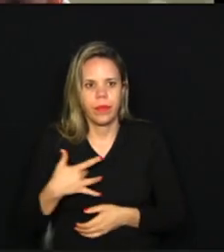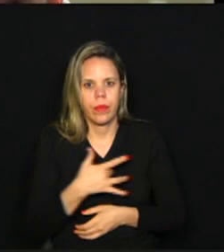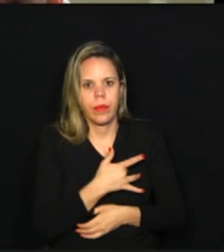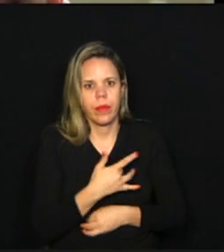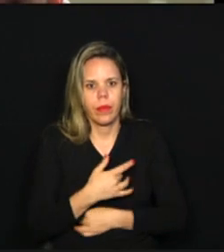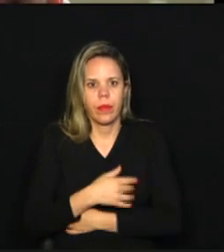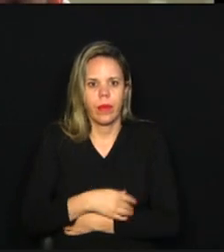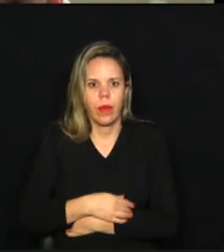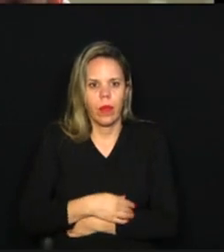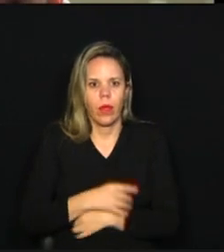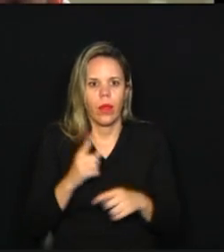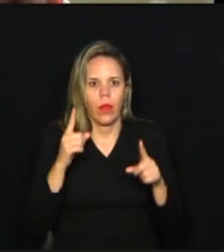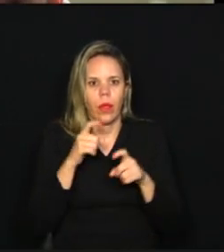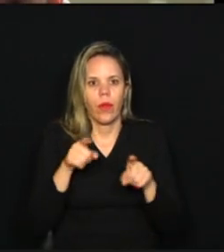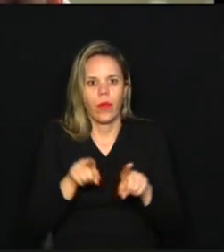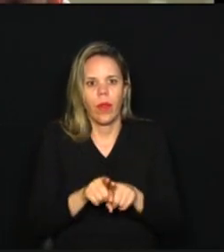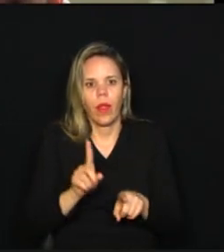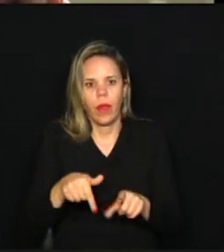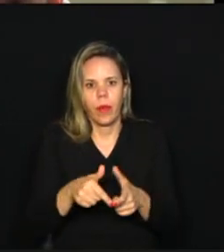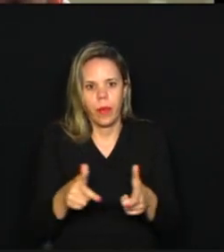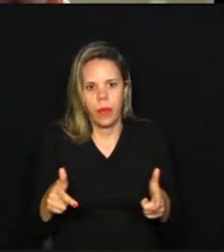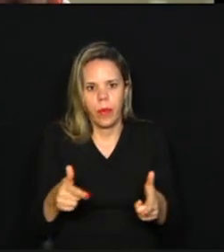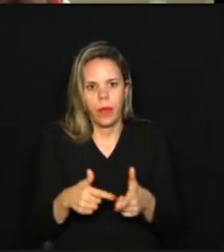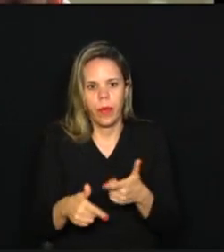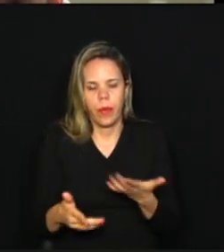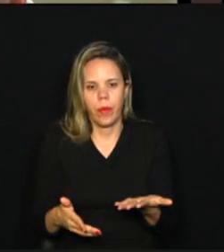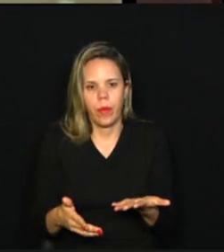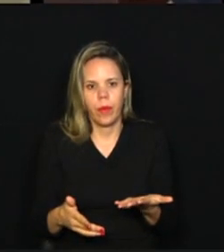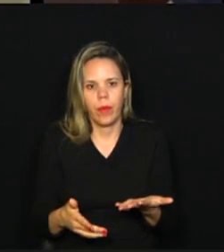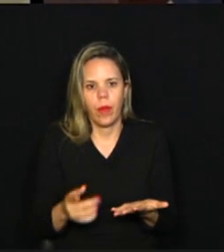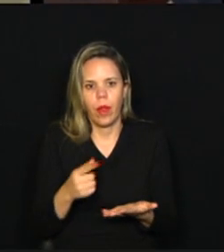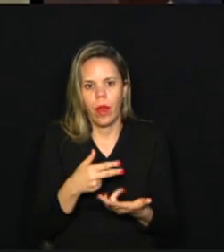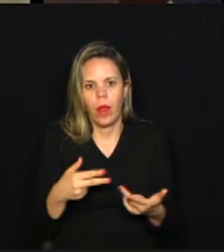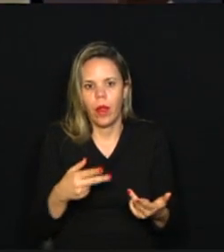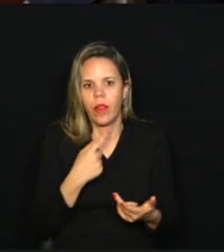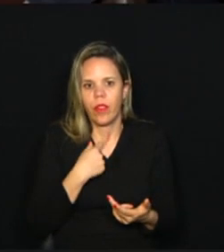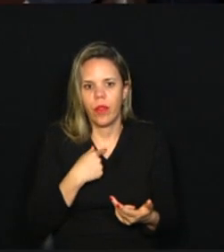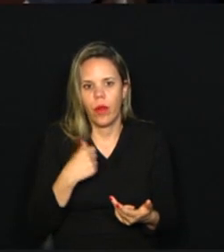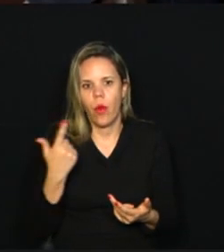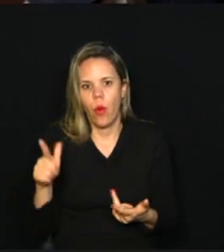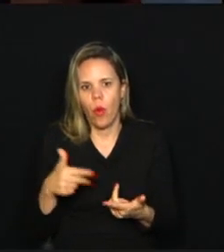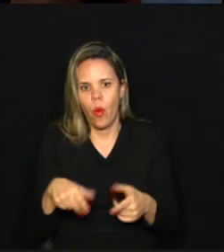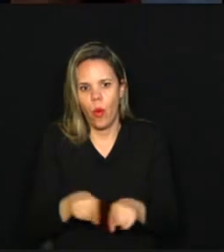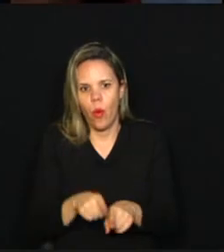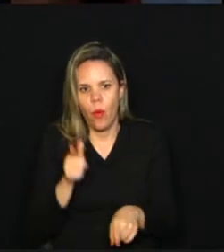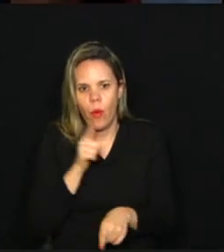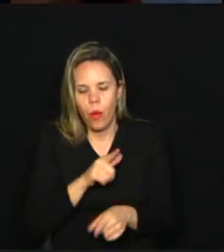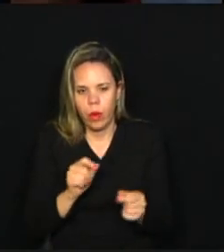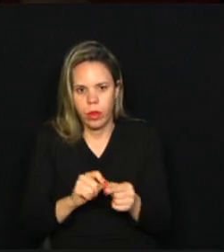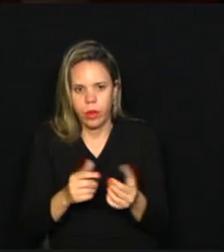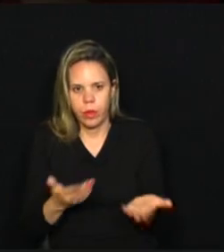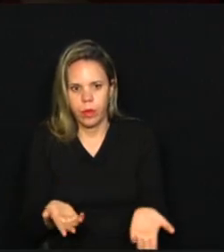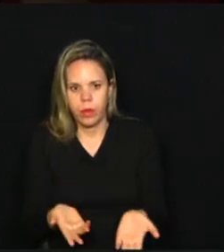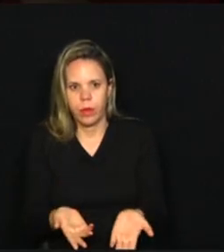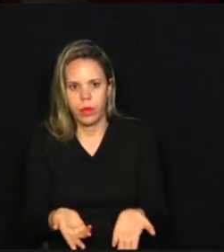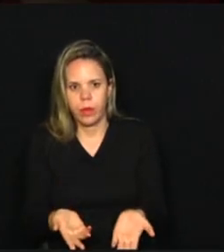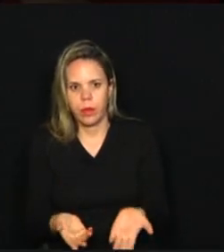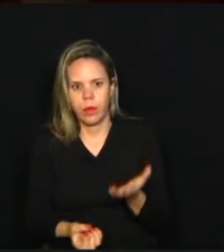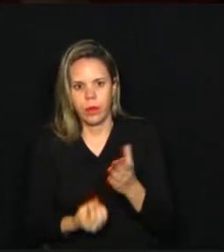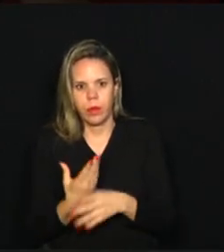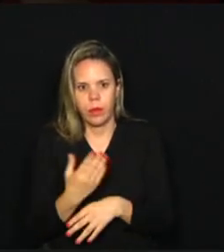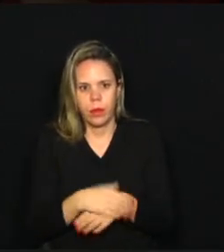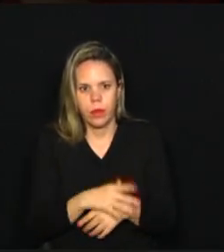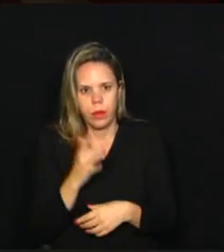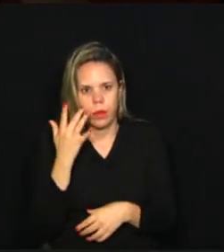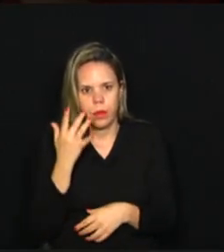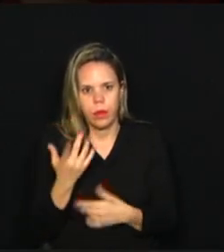e o que dificulta também a ampliação, né? Eu acho que uma coisa é o desejo, outra coisa é a gente conseguir fazer acontecer, que eu acho que é um pouco o